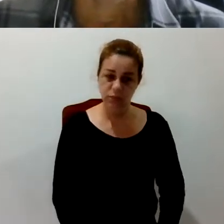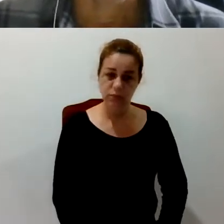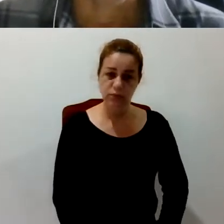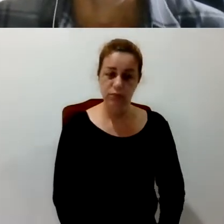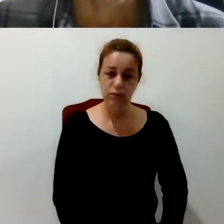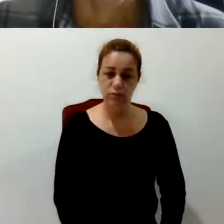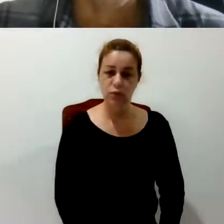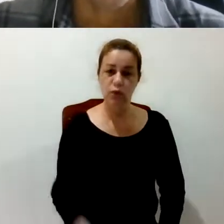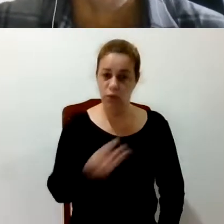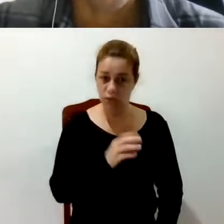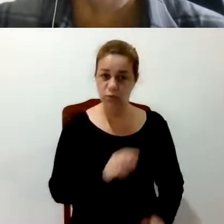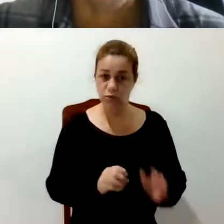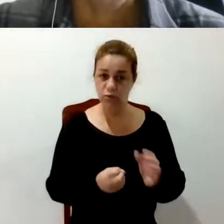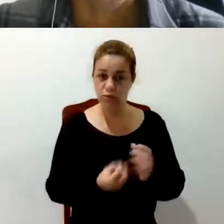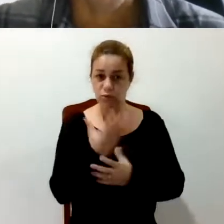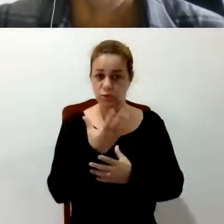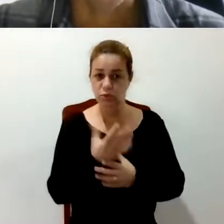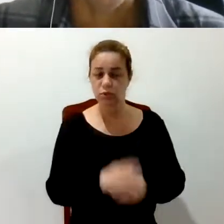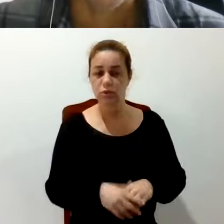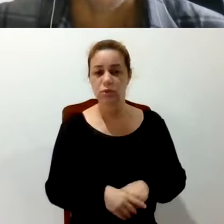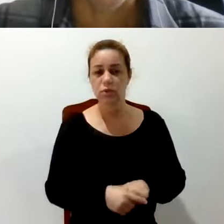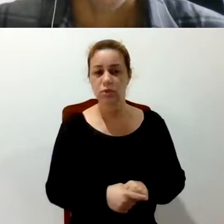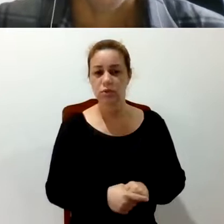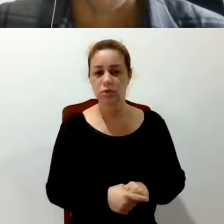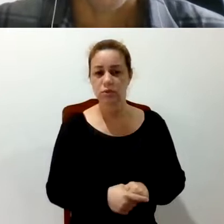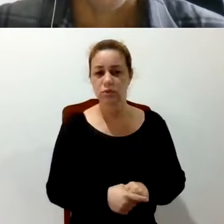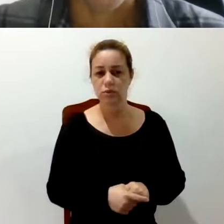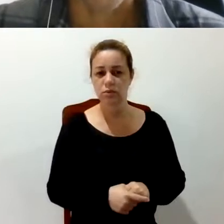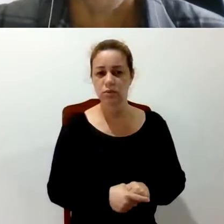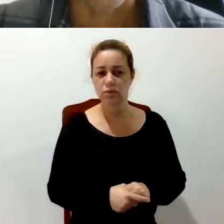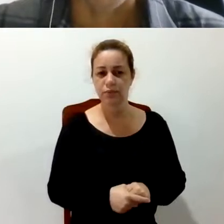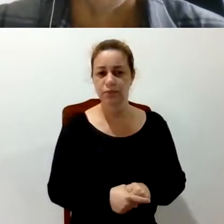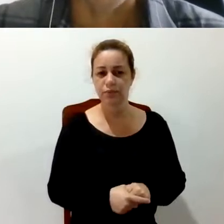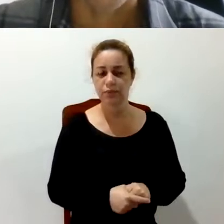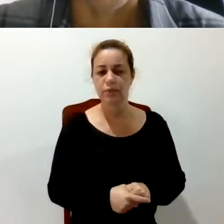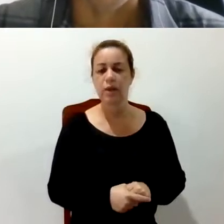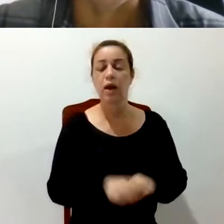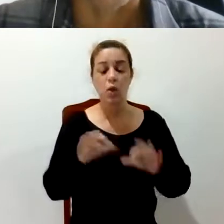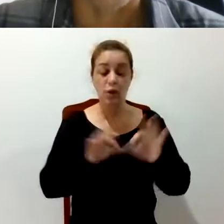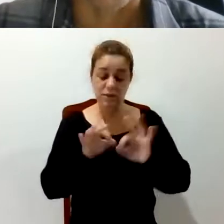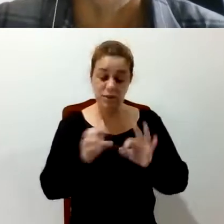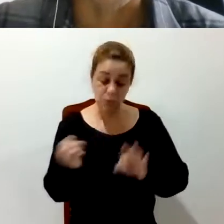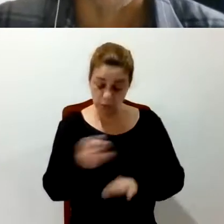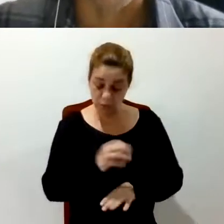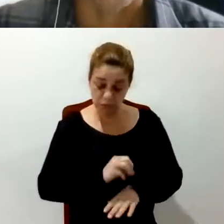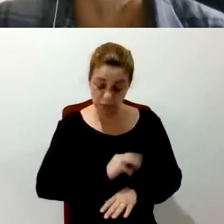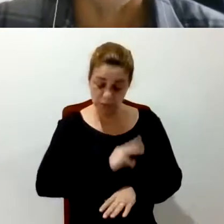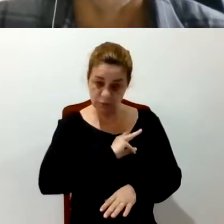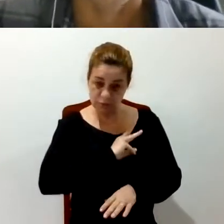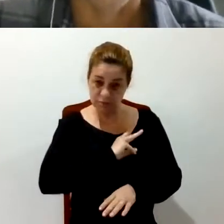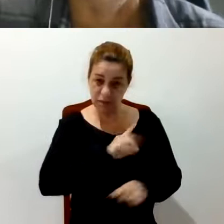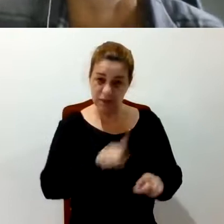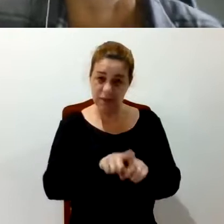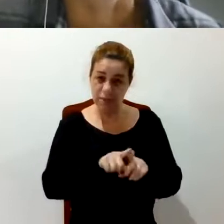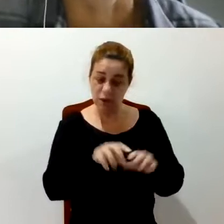Eu acho que provavelmente é essa a realidade que está acontecendo, né? Essa nova organização do ensino médio, né? Em cargas horárias,